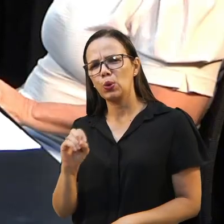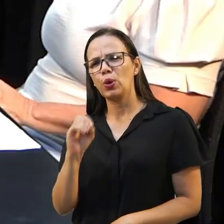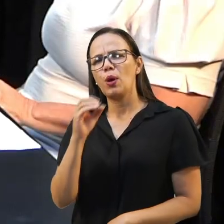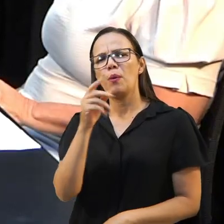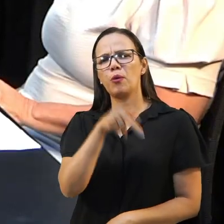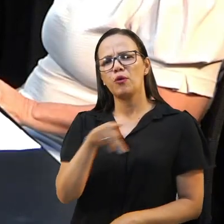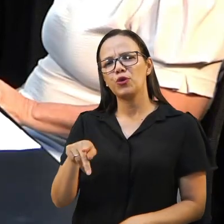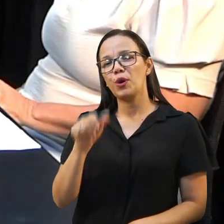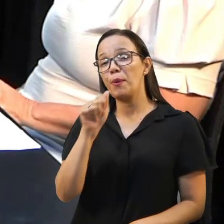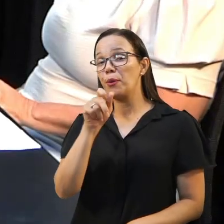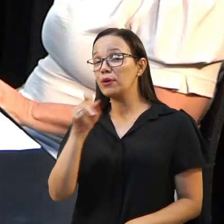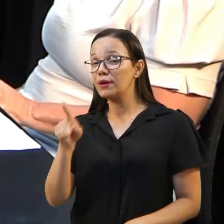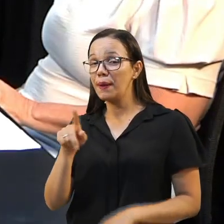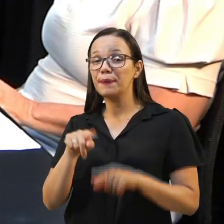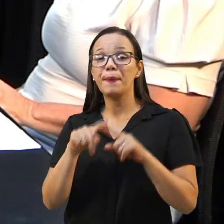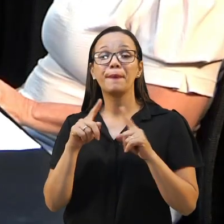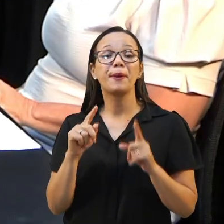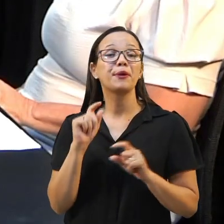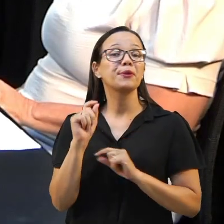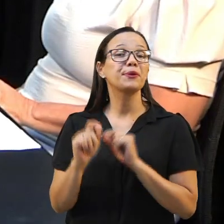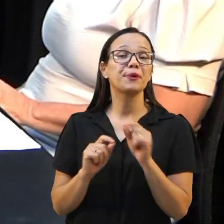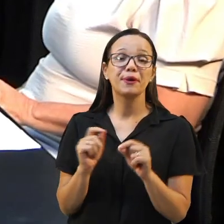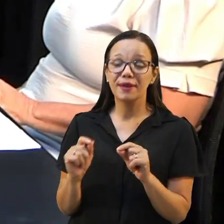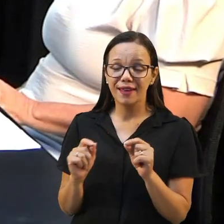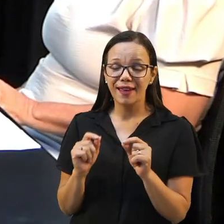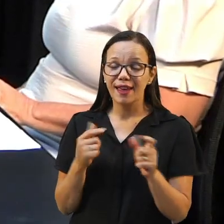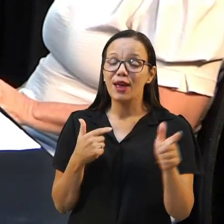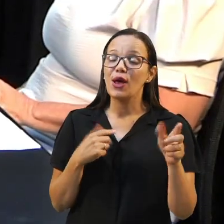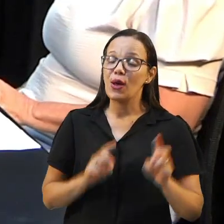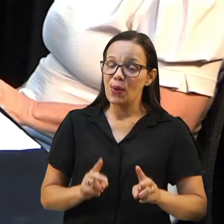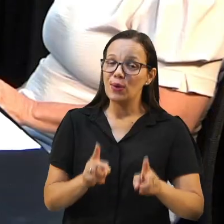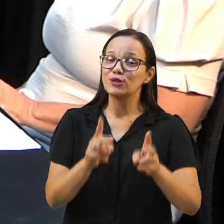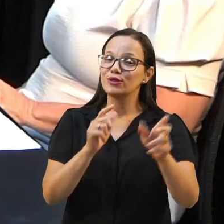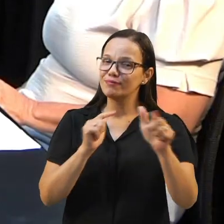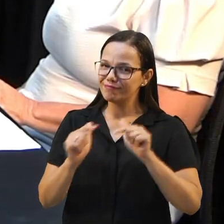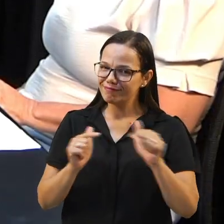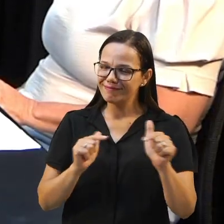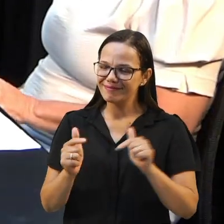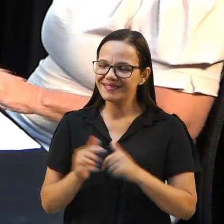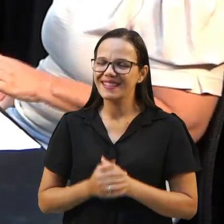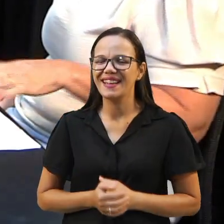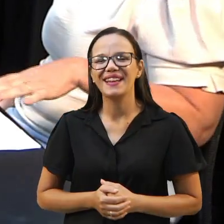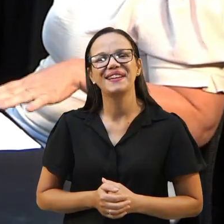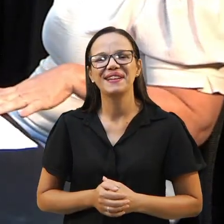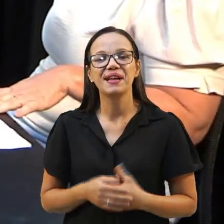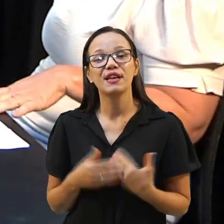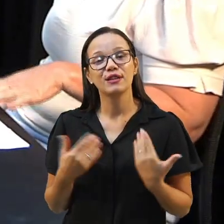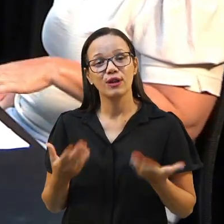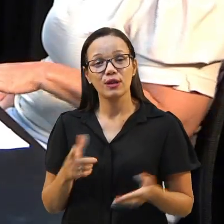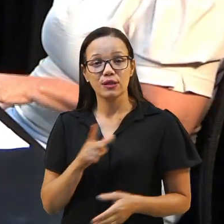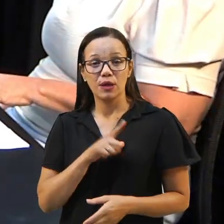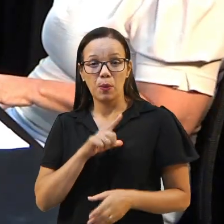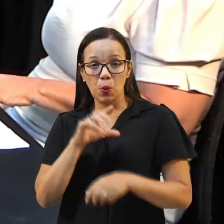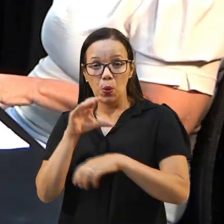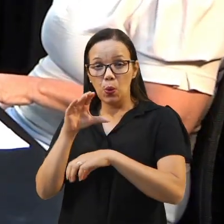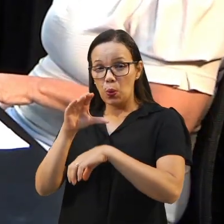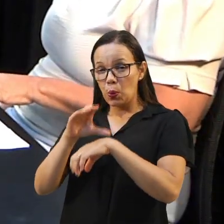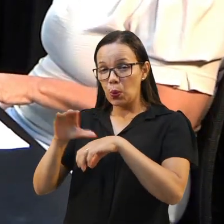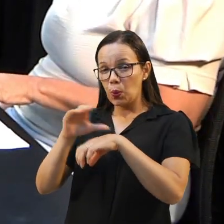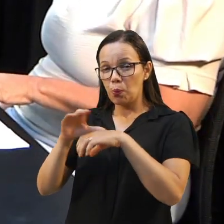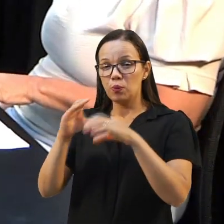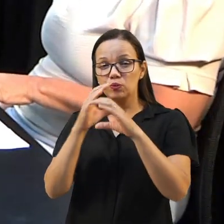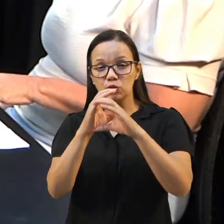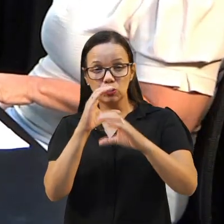É, aposentado, mas assim, peronomútil, né? E vamos lá, estamos no curso de engenharia elétrica